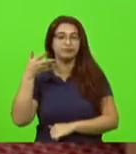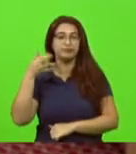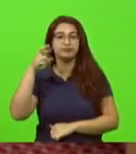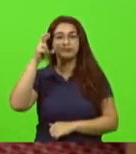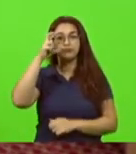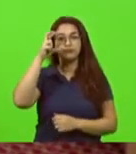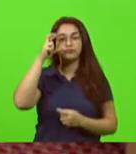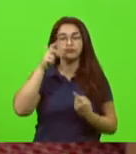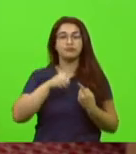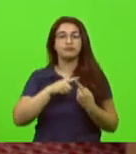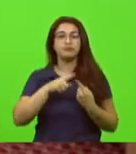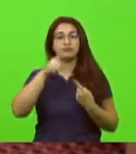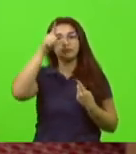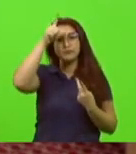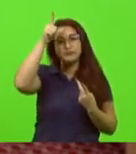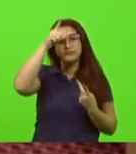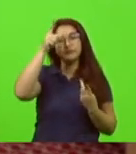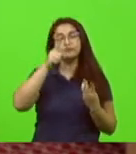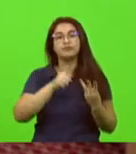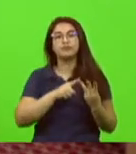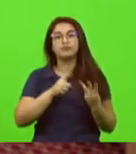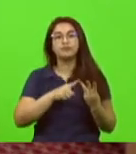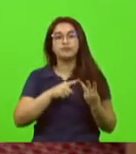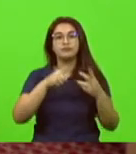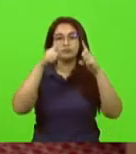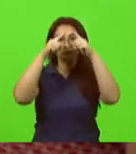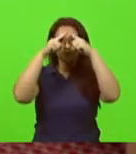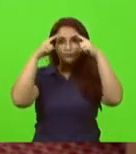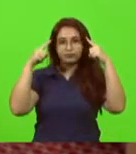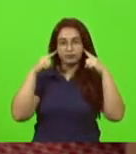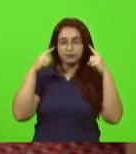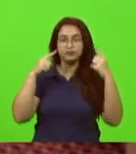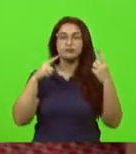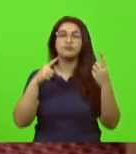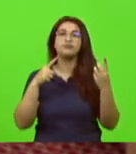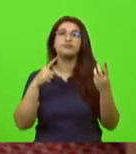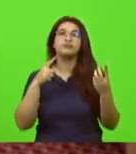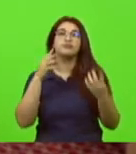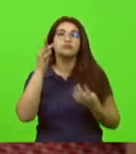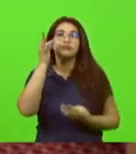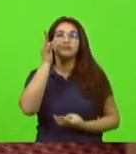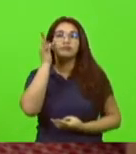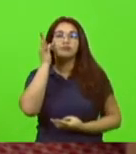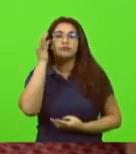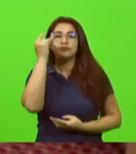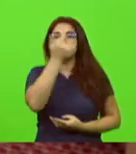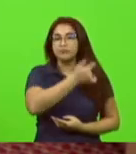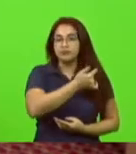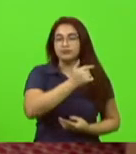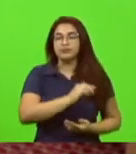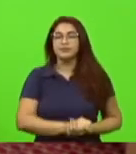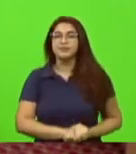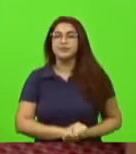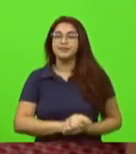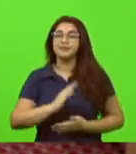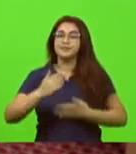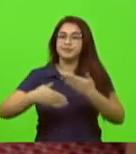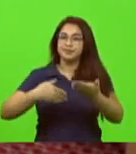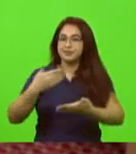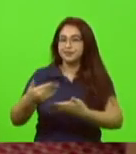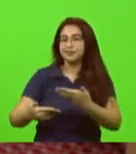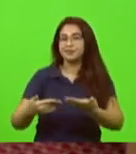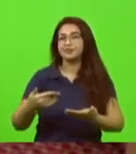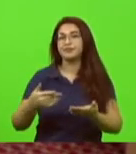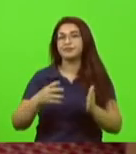Alba, Sargento Lima, Neudi Sareta e Fabiano da Luz. Grande expediente. Nesse horário destinado aos